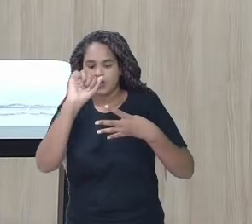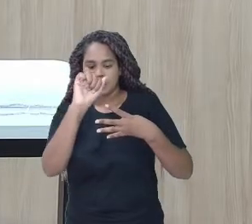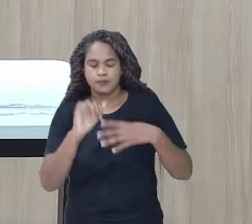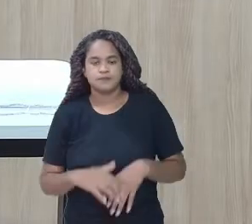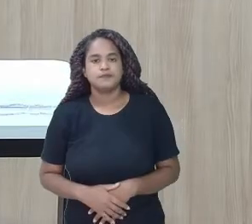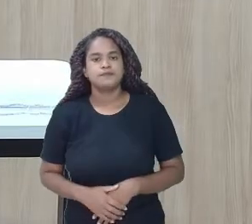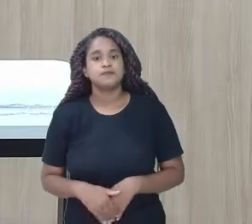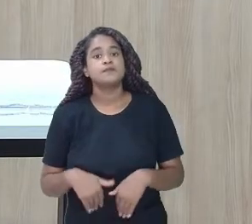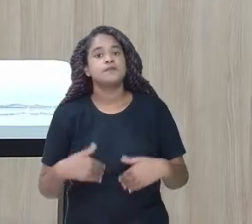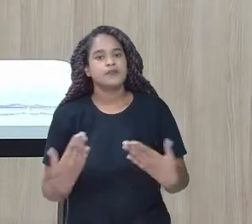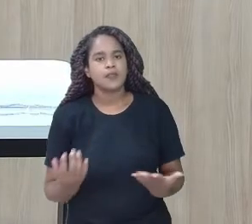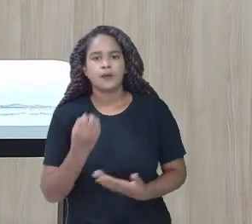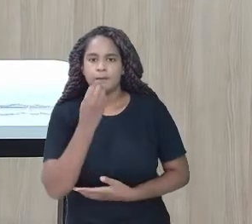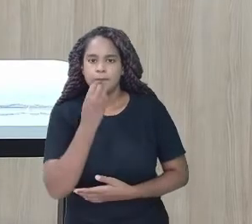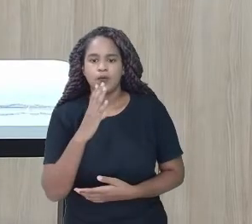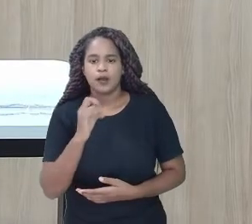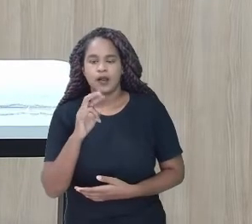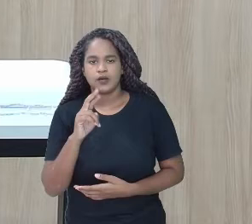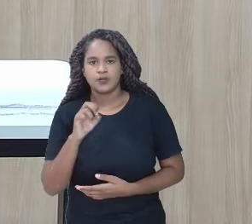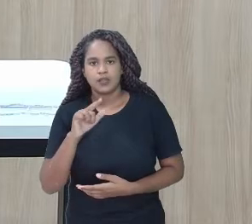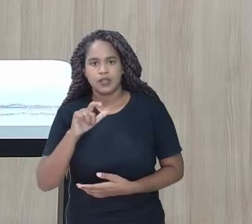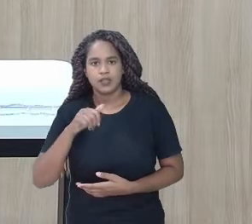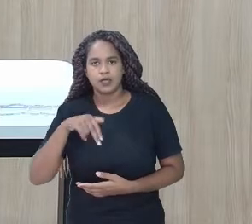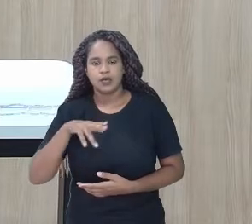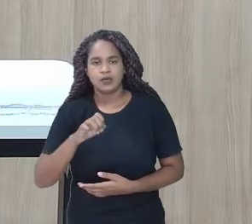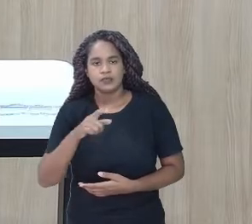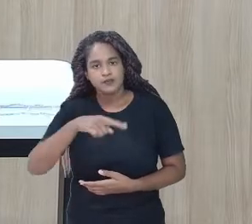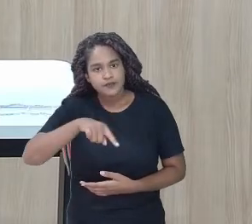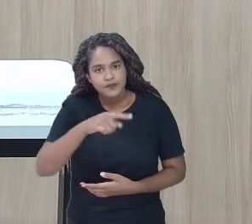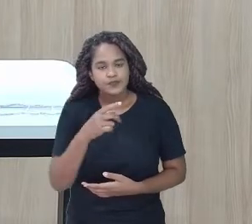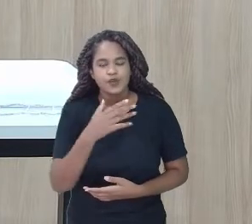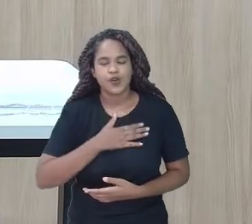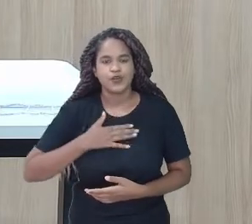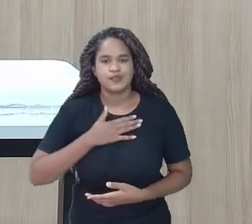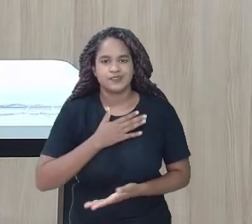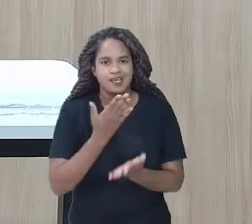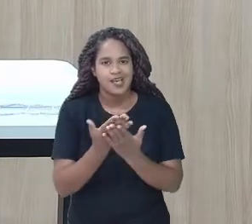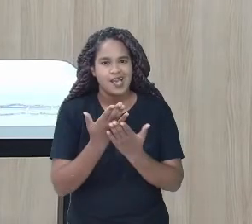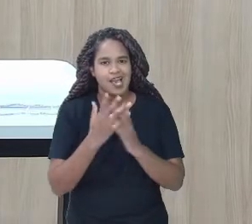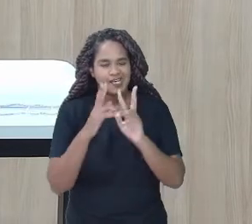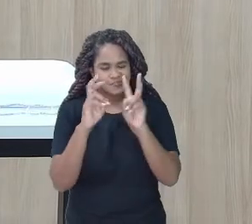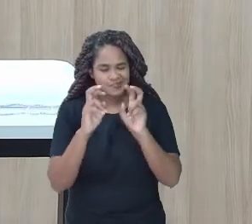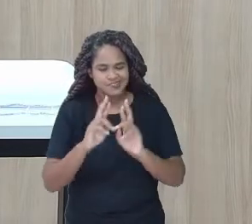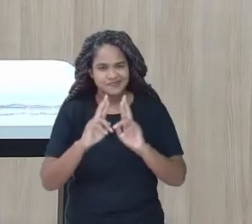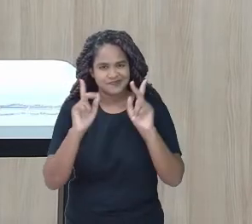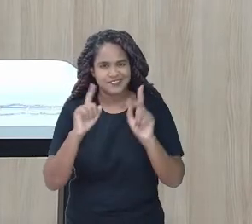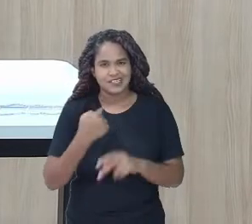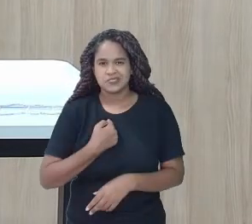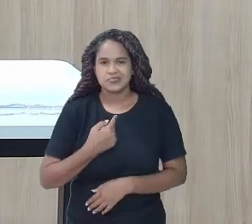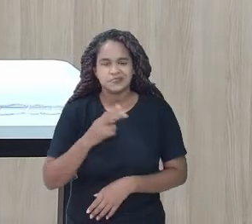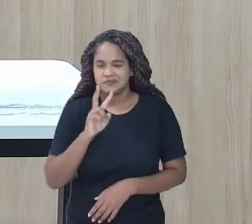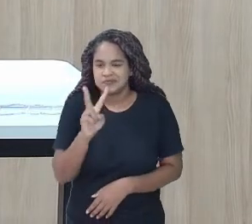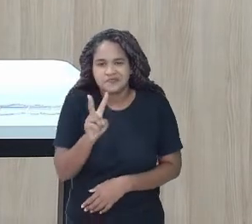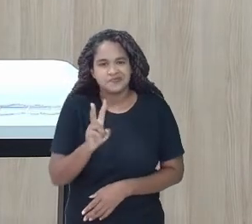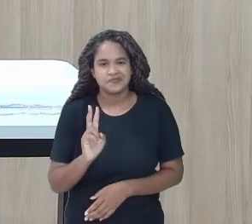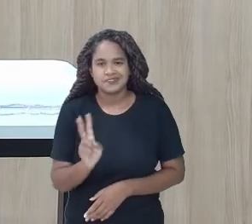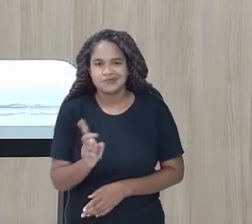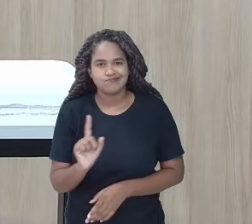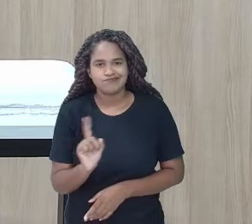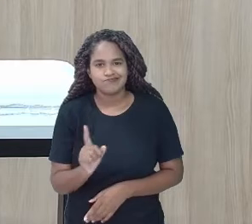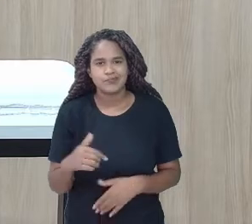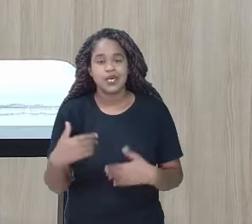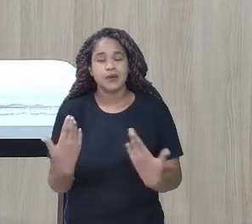estão aí. Que bom, Caroline, que você está gostando da aula. É um assunto diferente que não utilizamos muito, não é? Mas